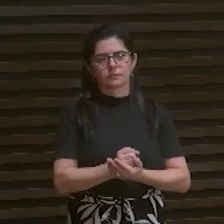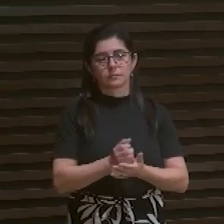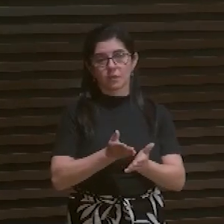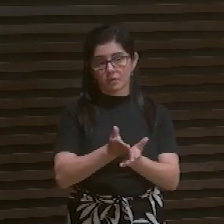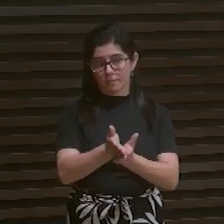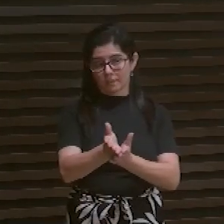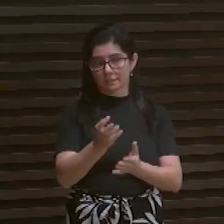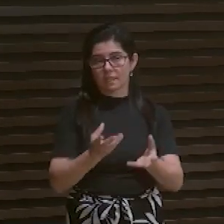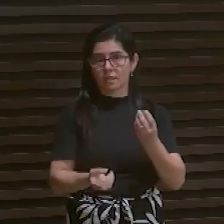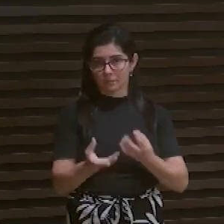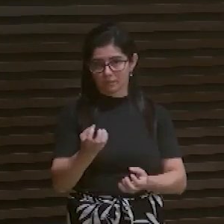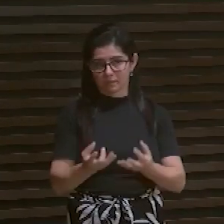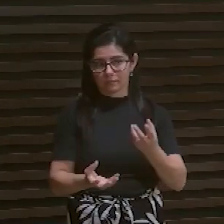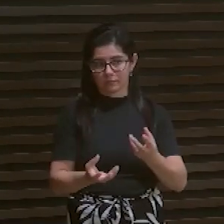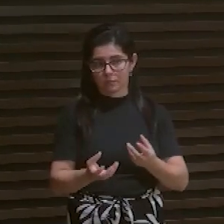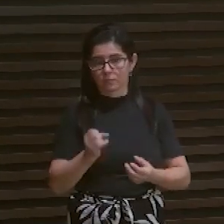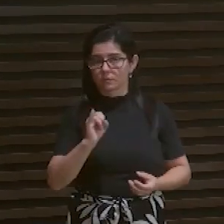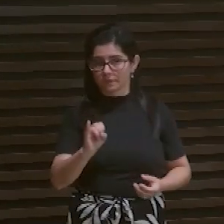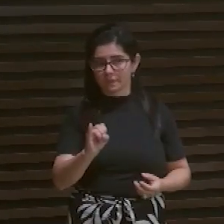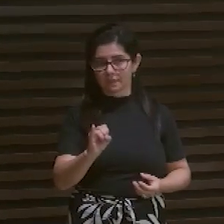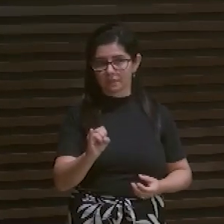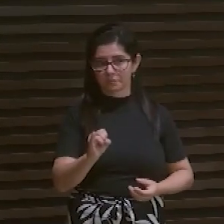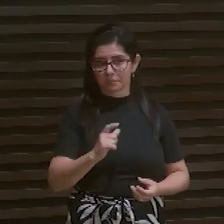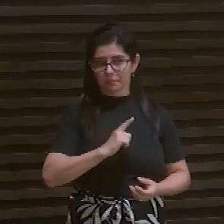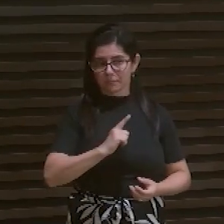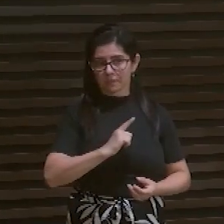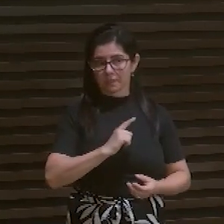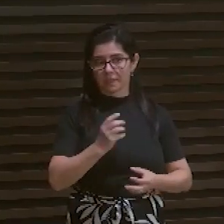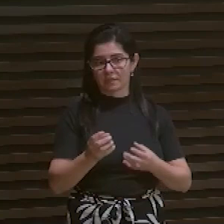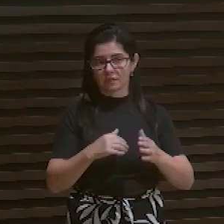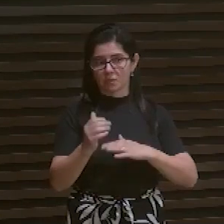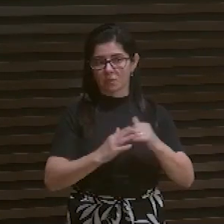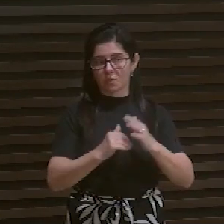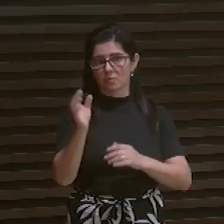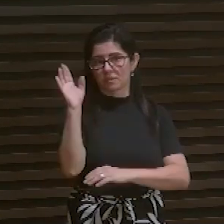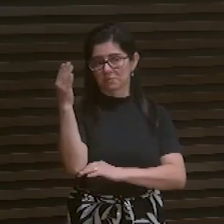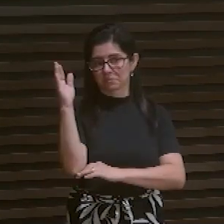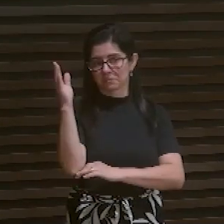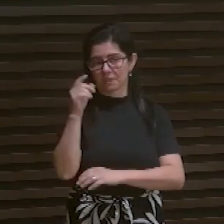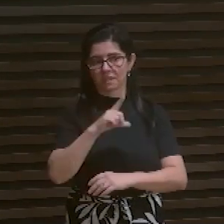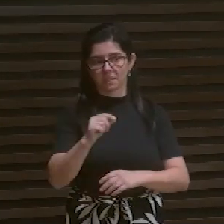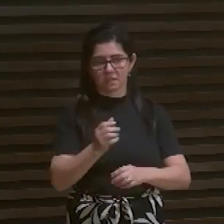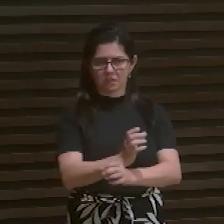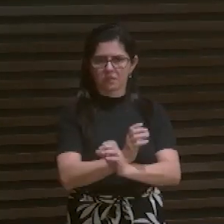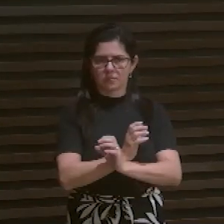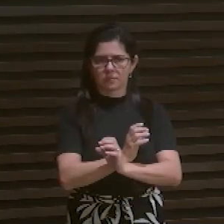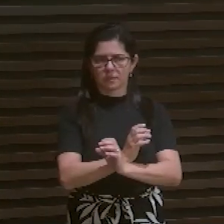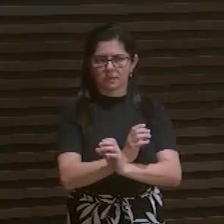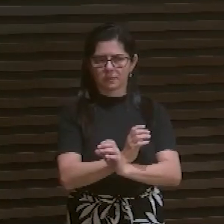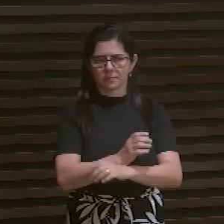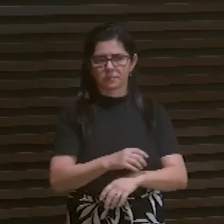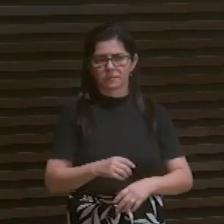tiver com, vamos supor que você tenha feito durante toda a sua vida obras de madeira, obras de feno, obras de palha, e você passa pelo